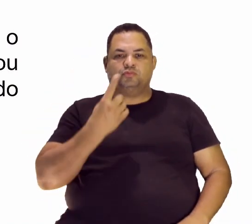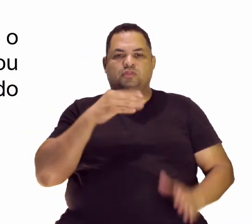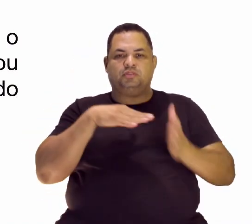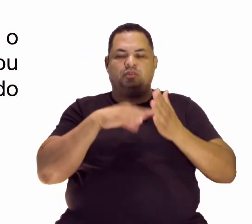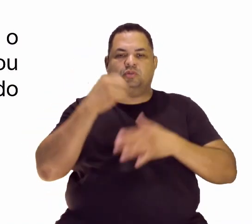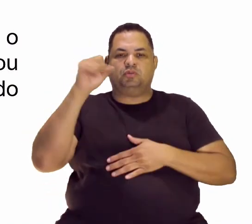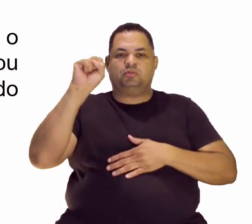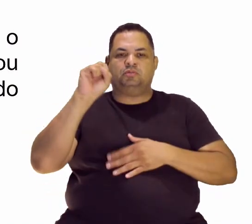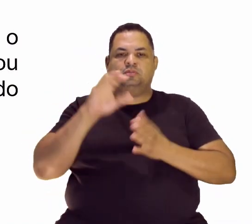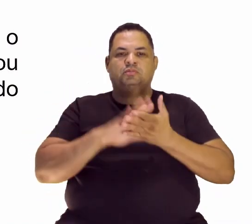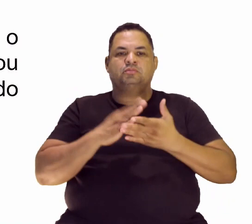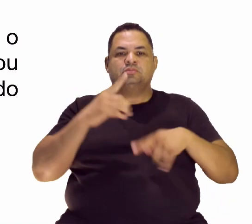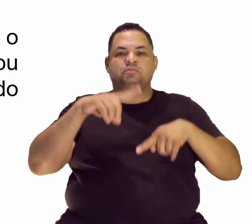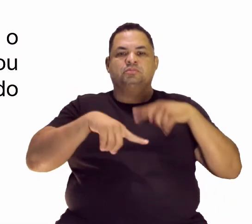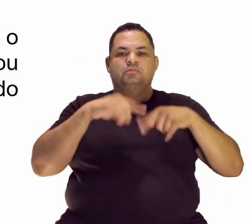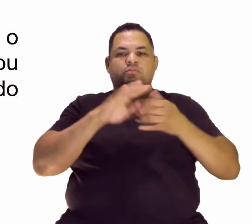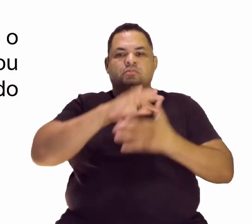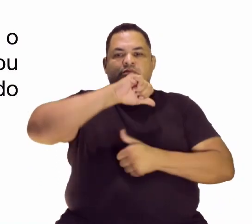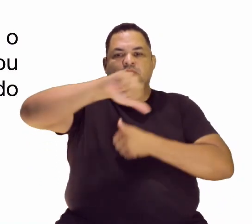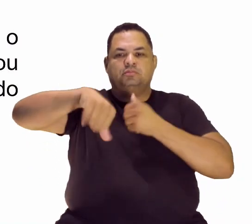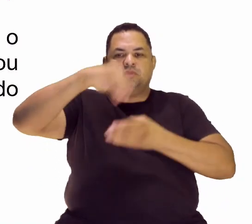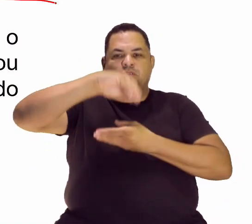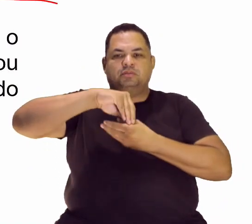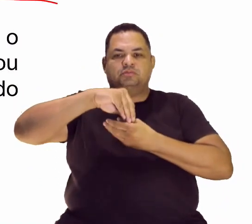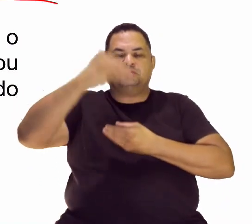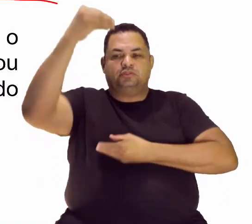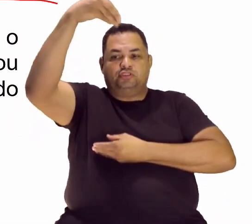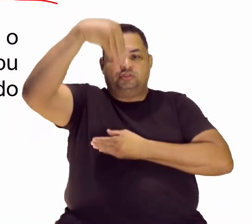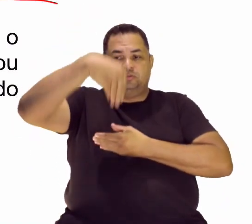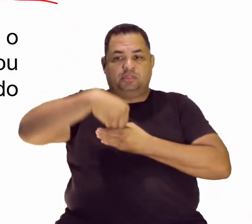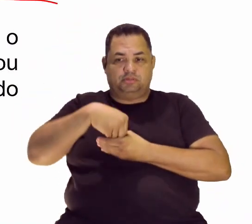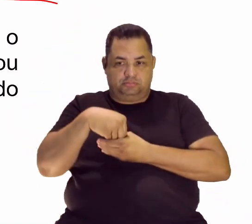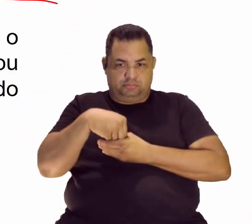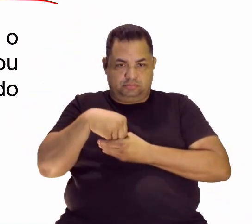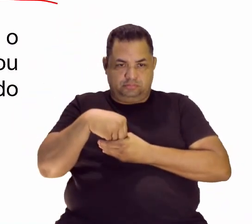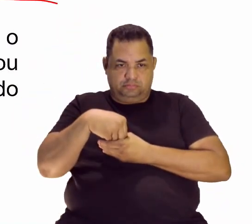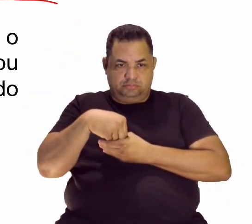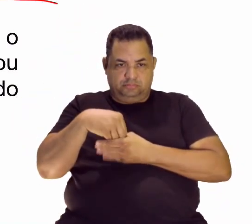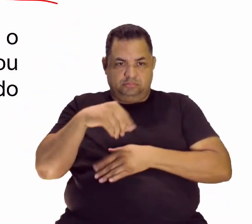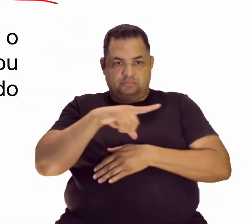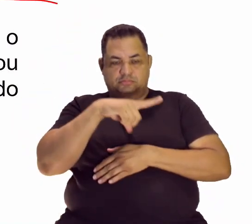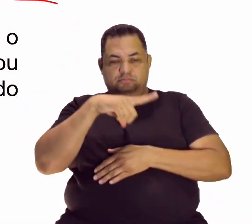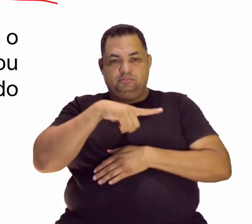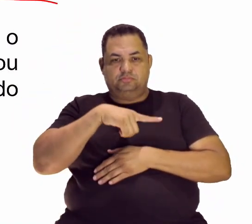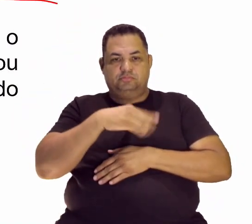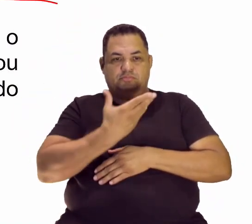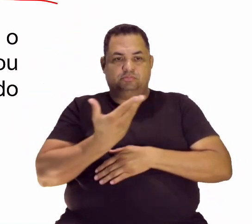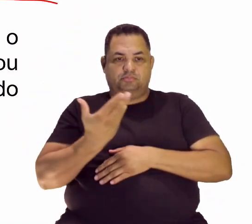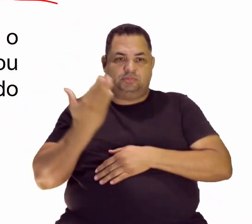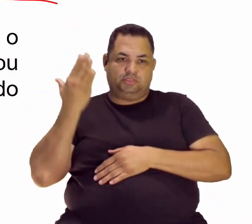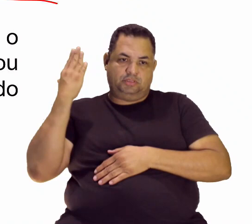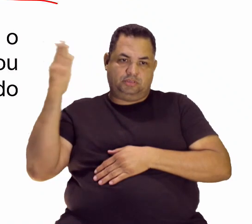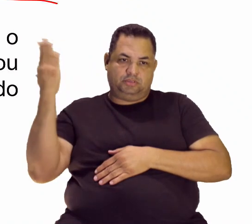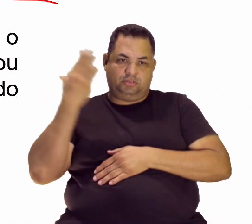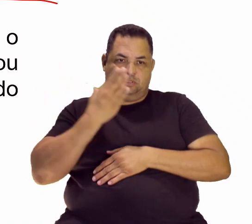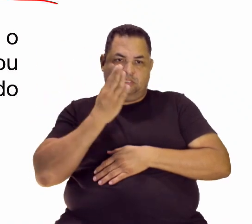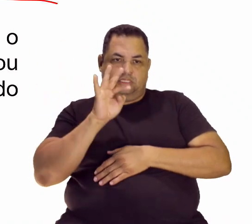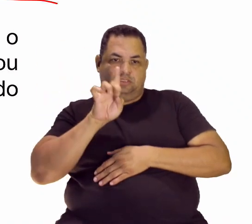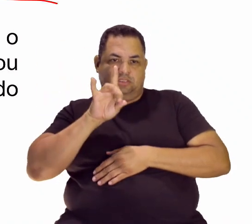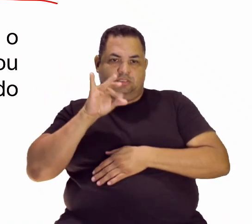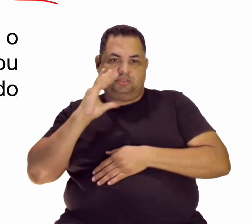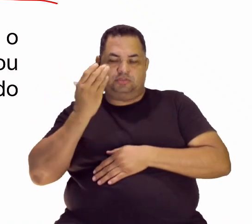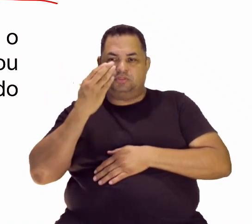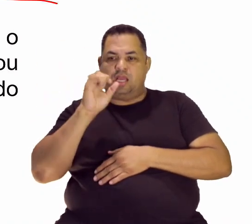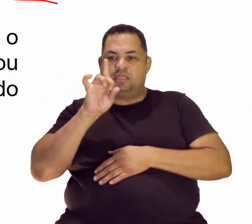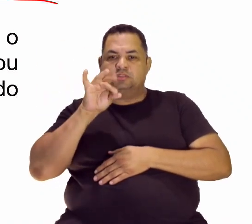8. Com relação aos elementos de transição interna, nós temos os lantanídeos e